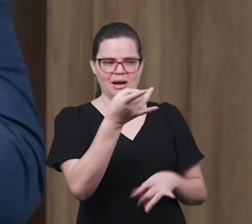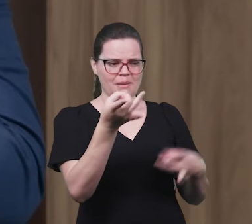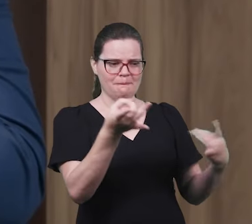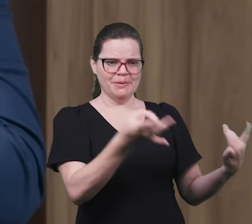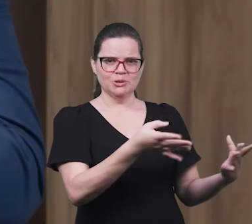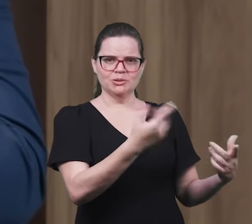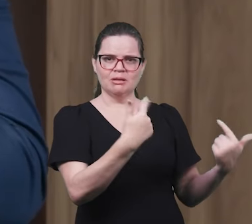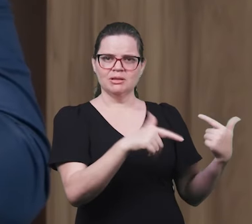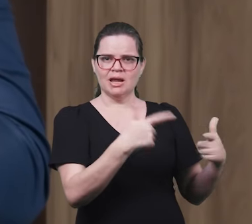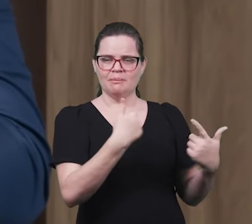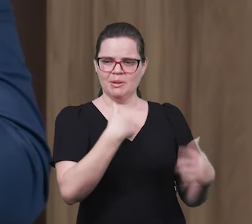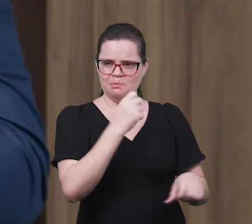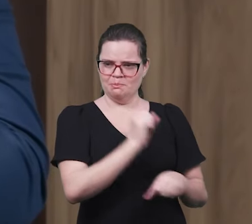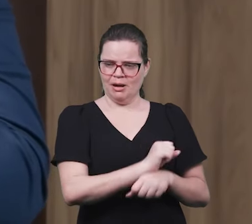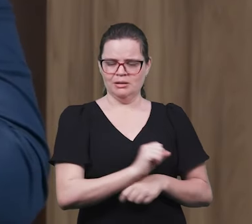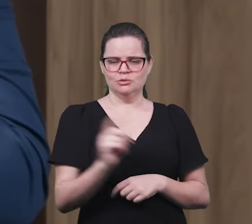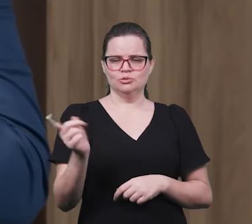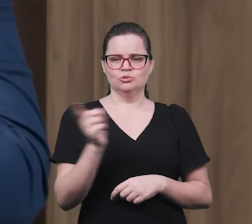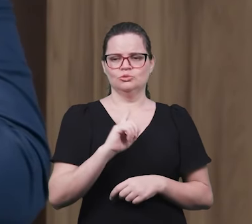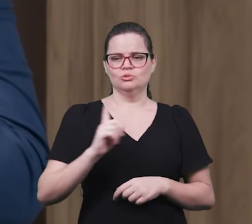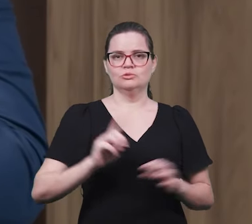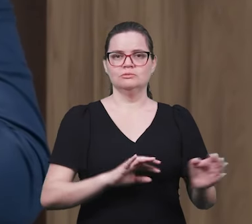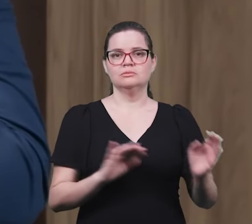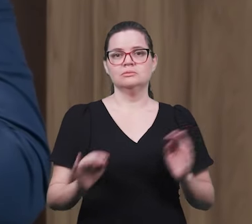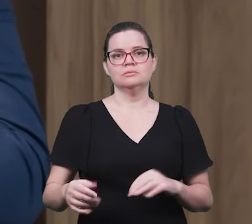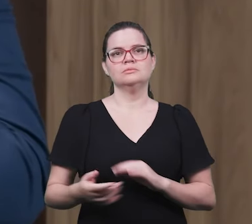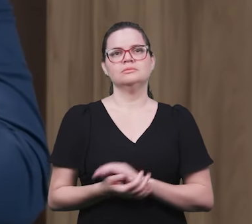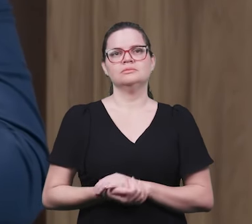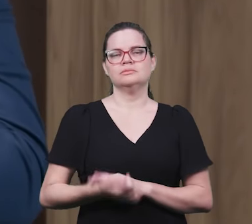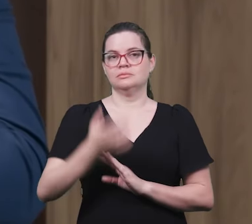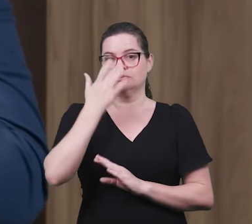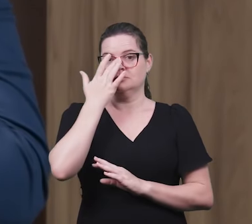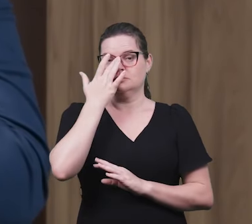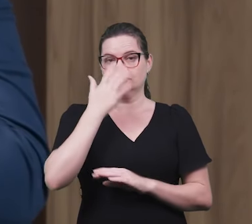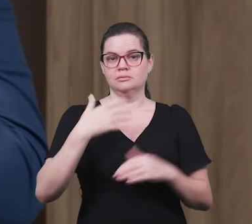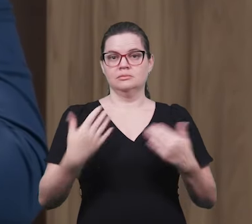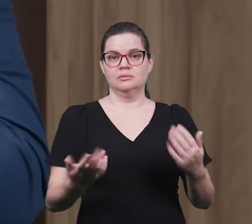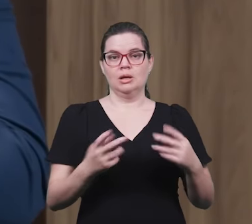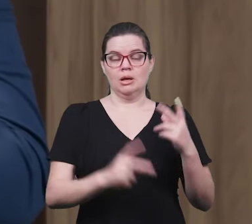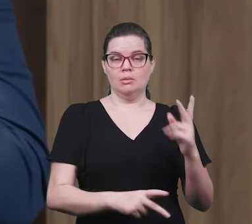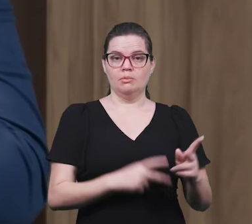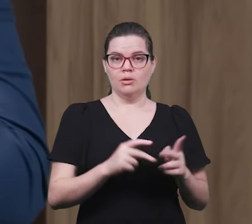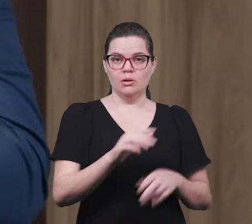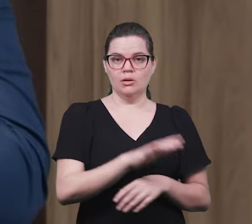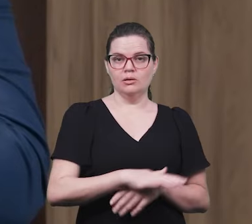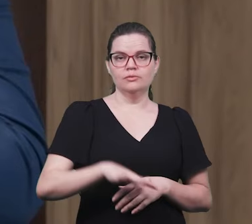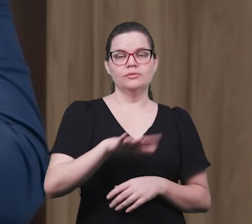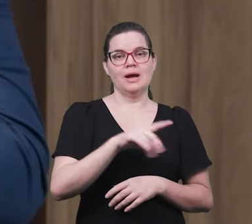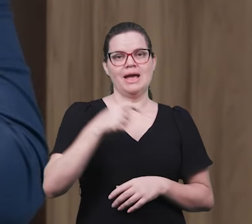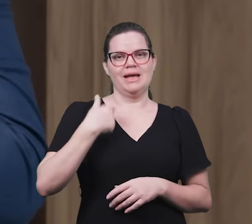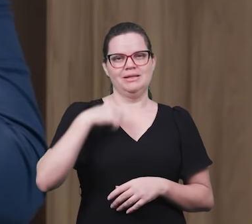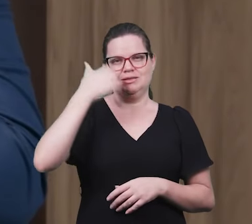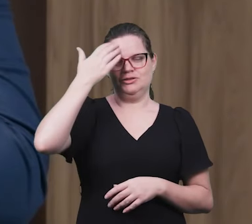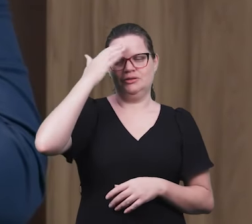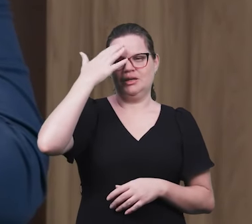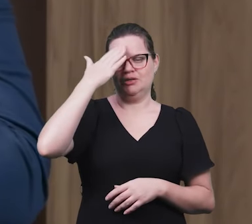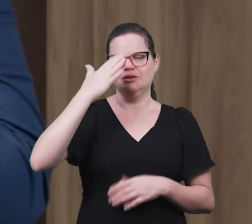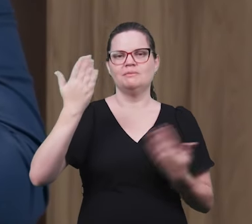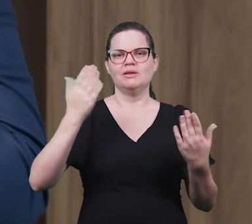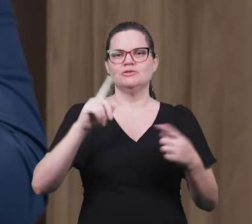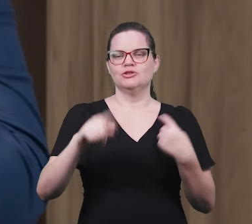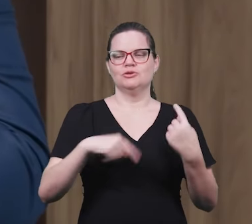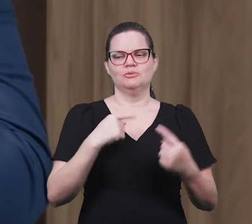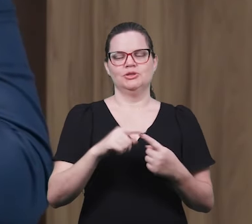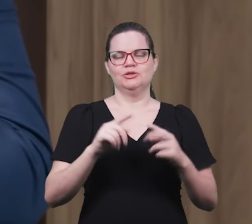seja, pela palavra do Senhor, o povo havia alcançado o quê? Um objetivo maior. Antes